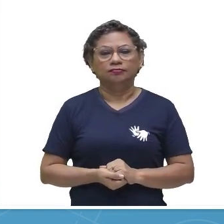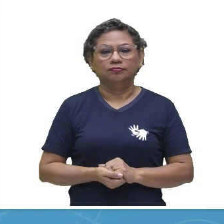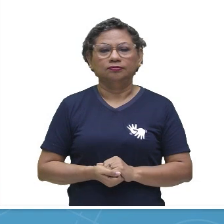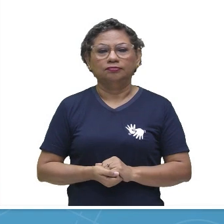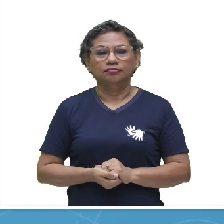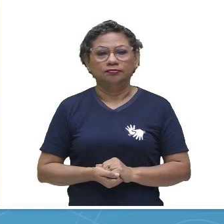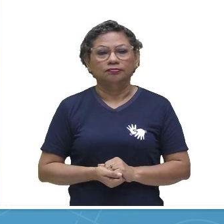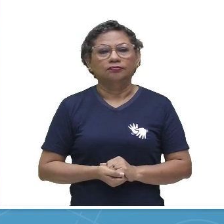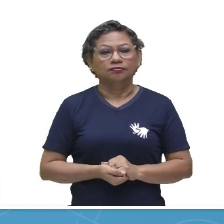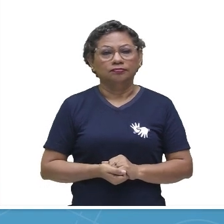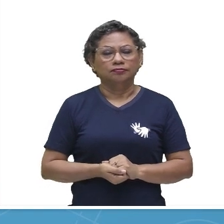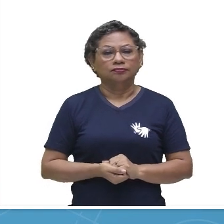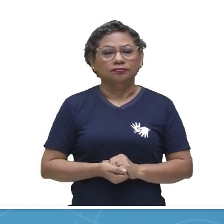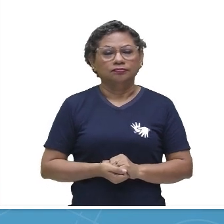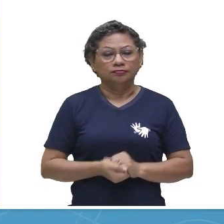desenvolvimento aritmético,